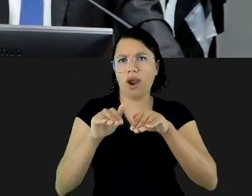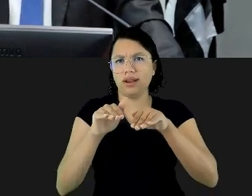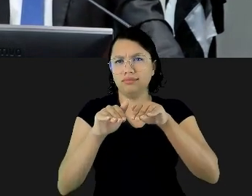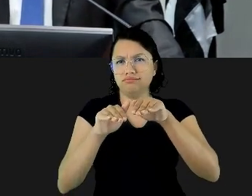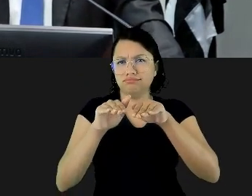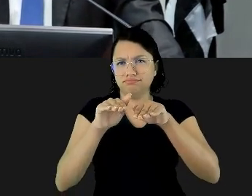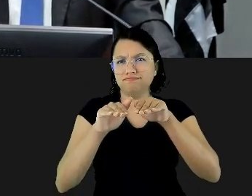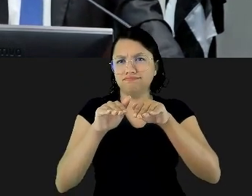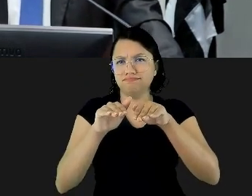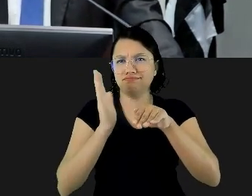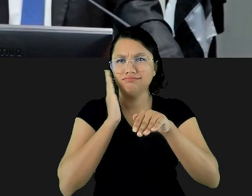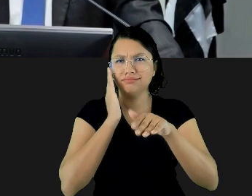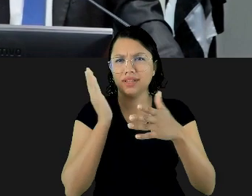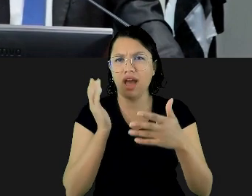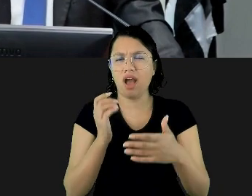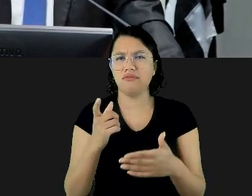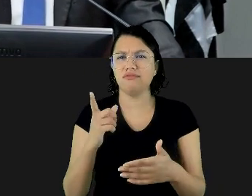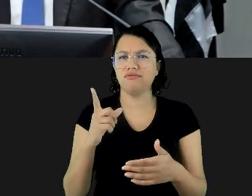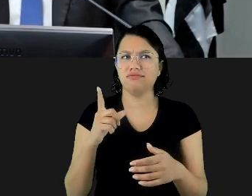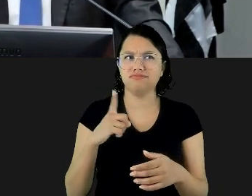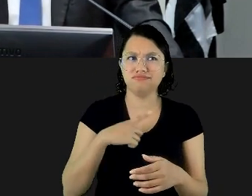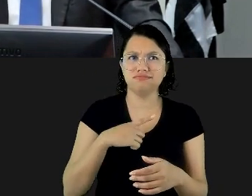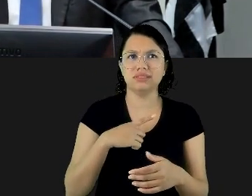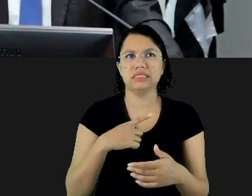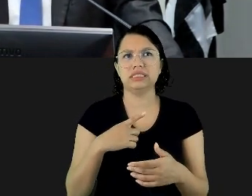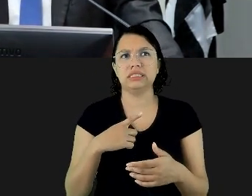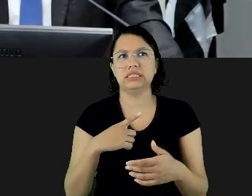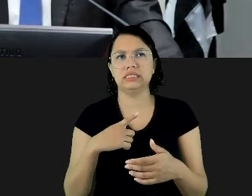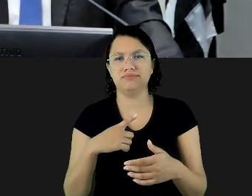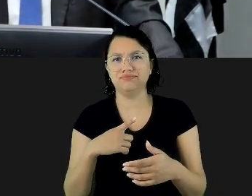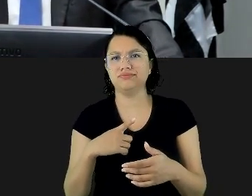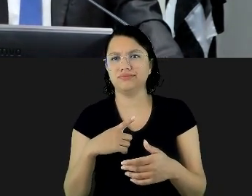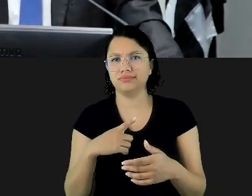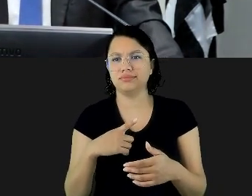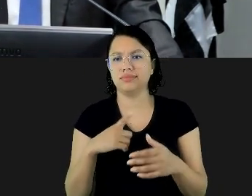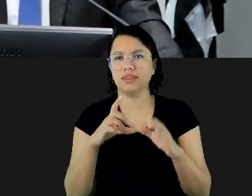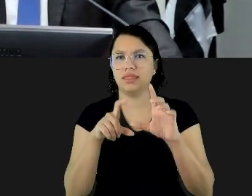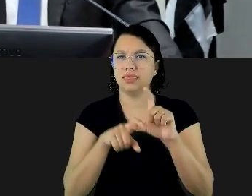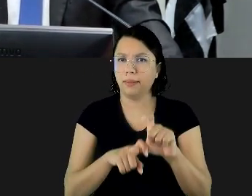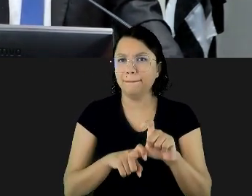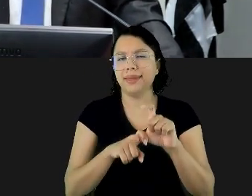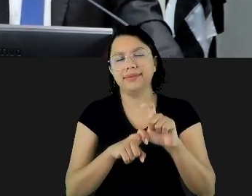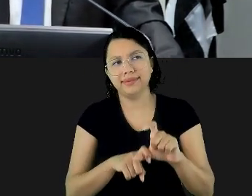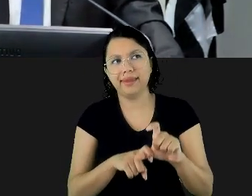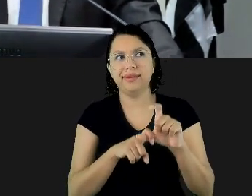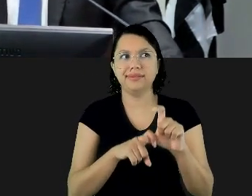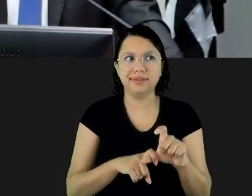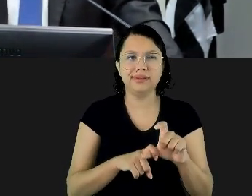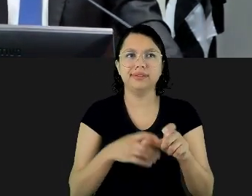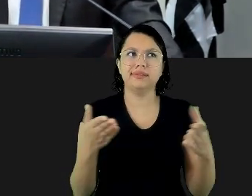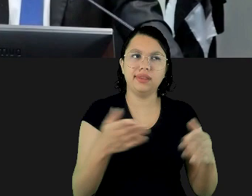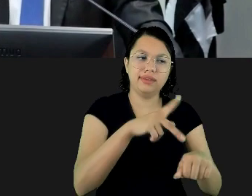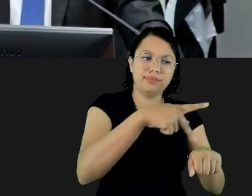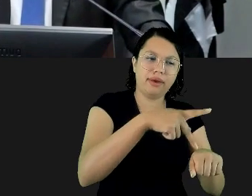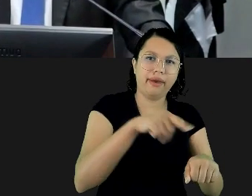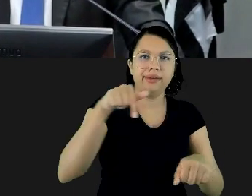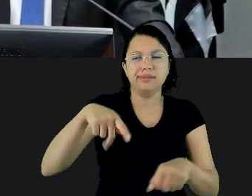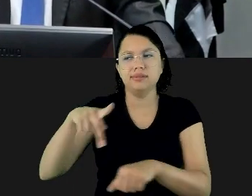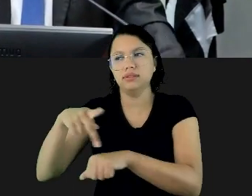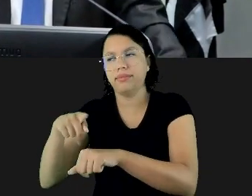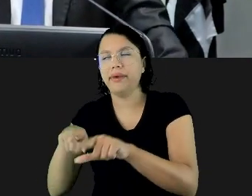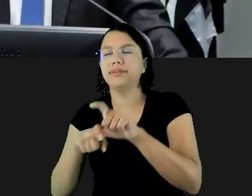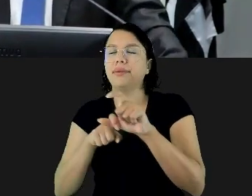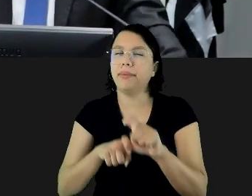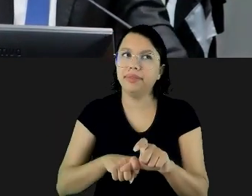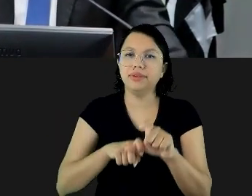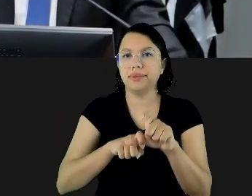ficar muito na dependência desse ou daquele país. E hoje, em função de se